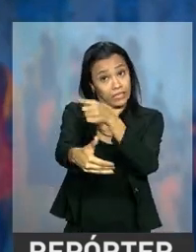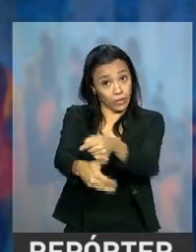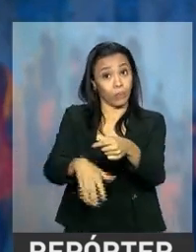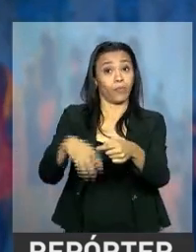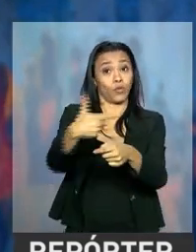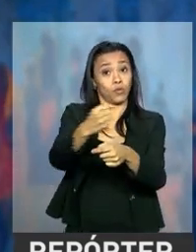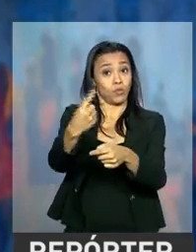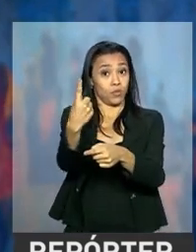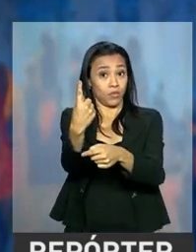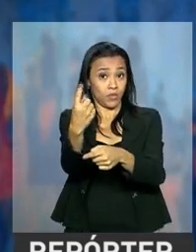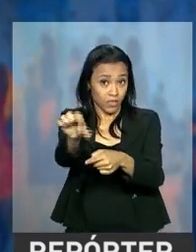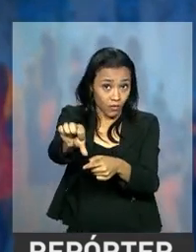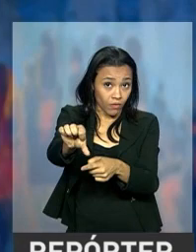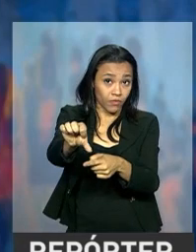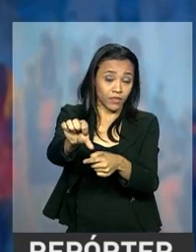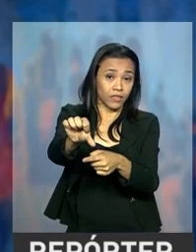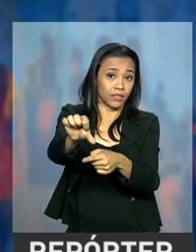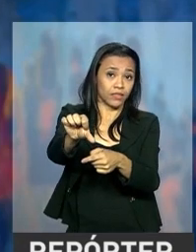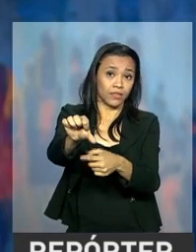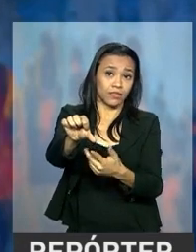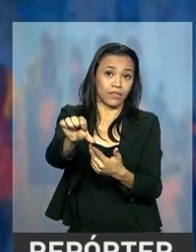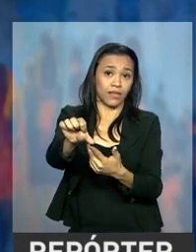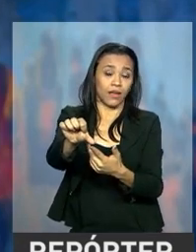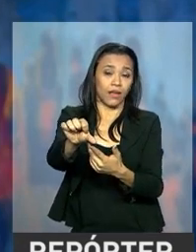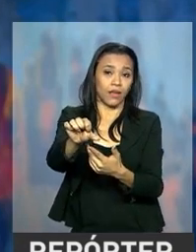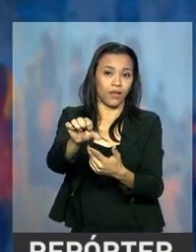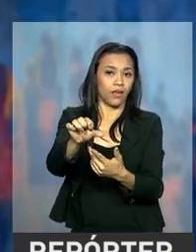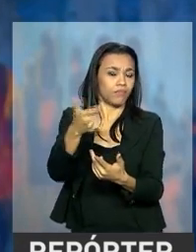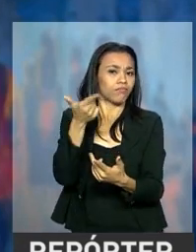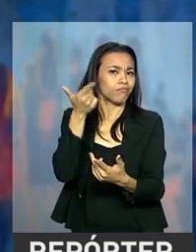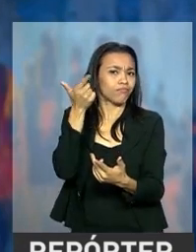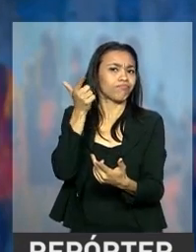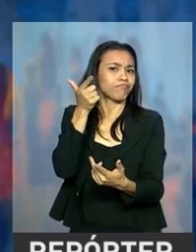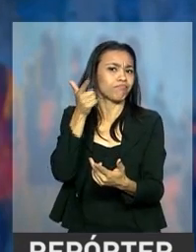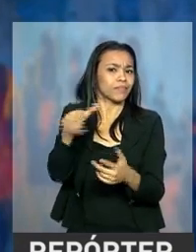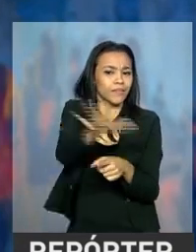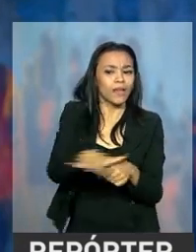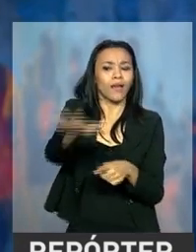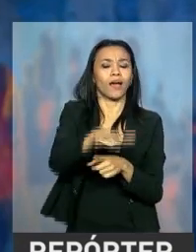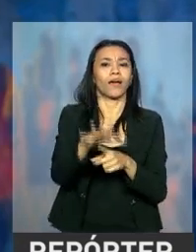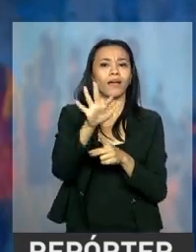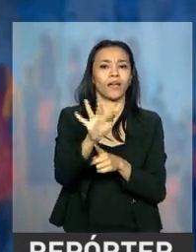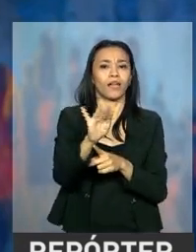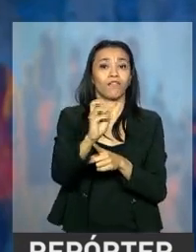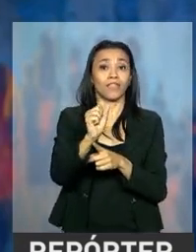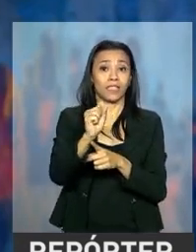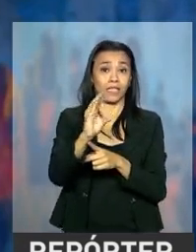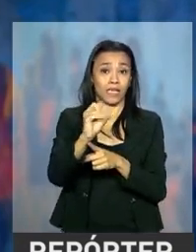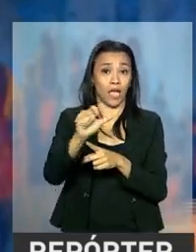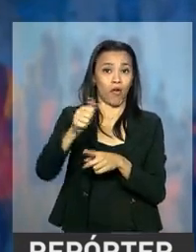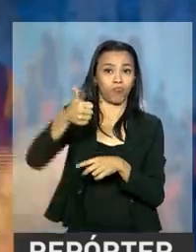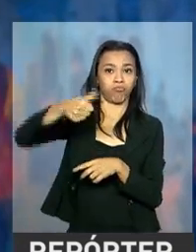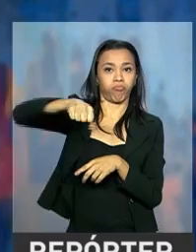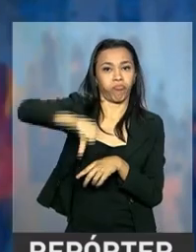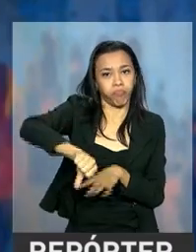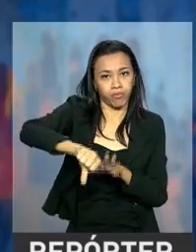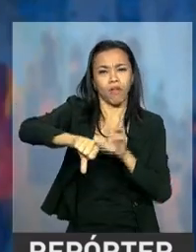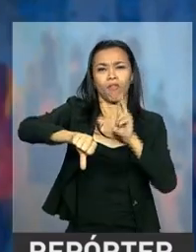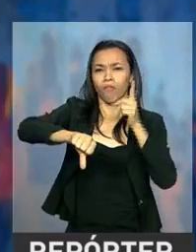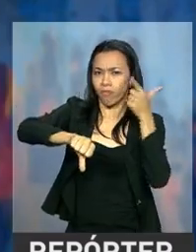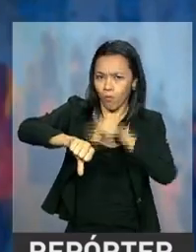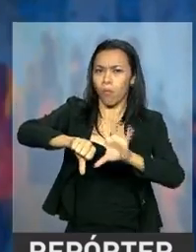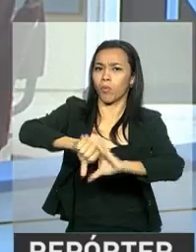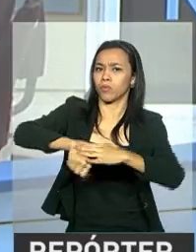2019 o nosso e o nosso resultado fiscal ao invés de ser negativo nós teremos sim um super